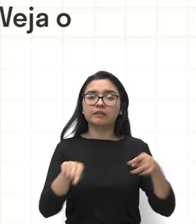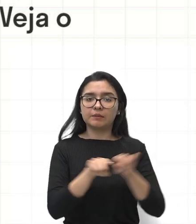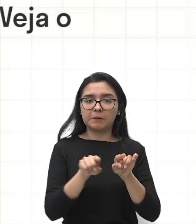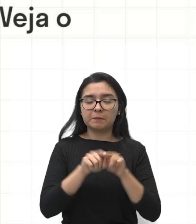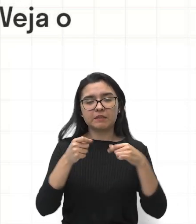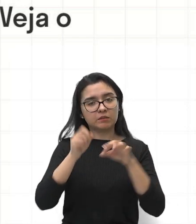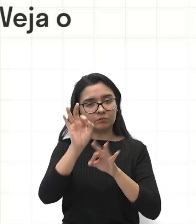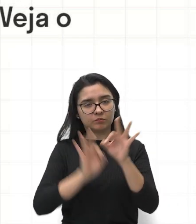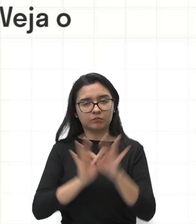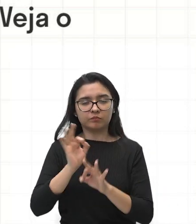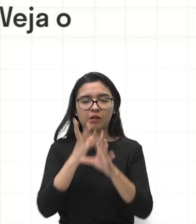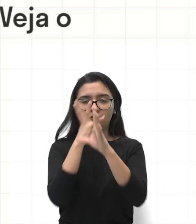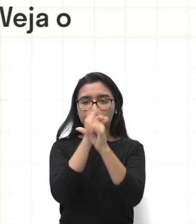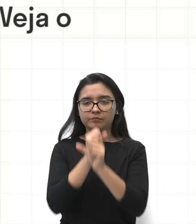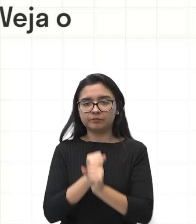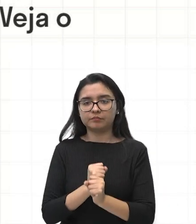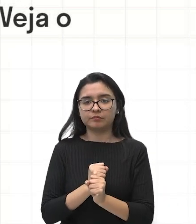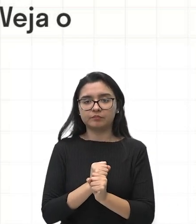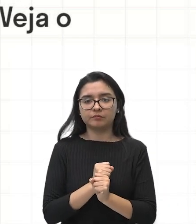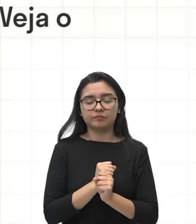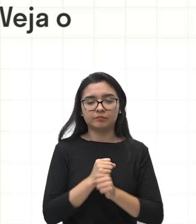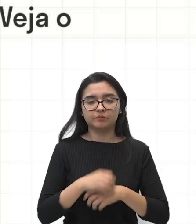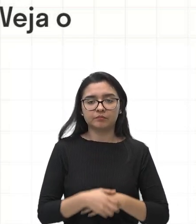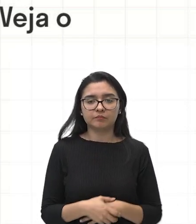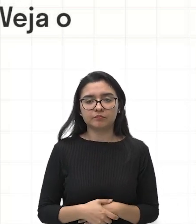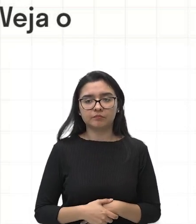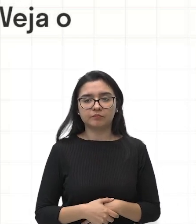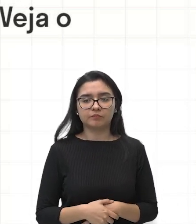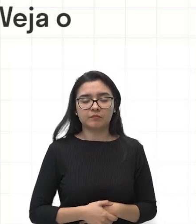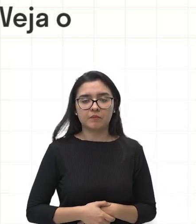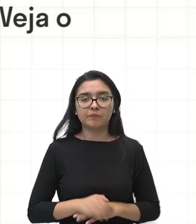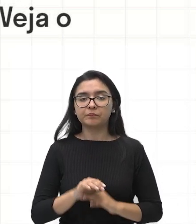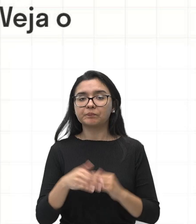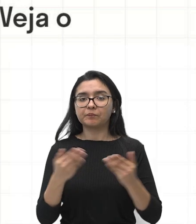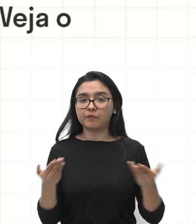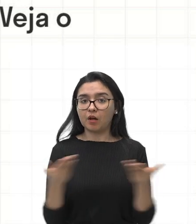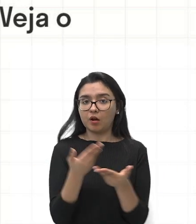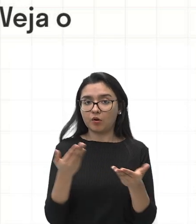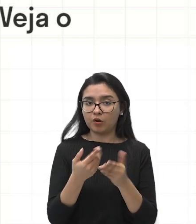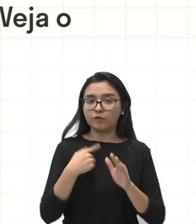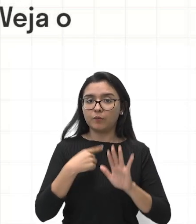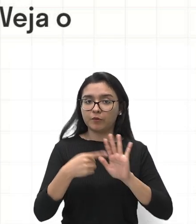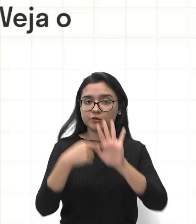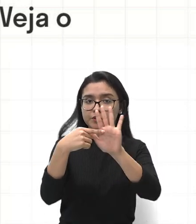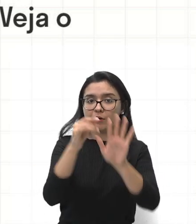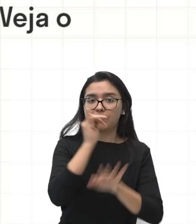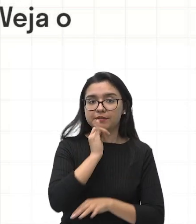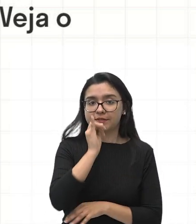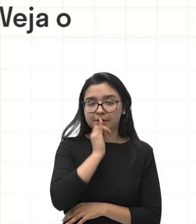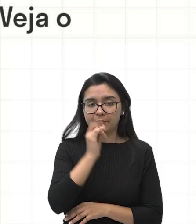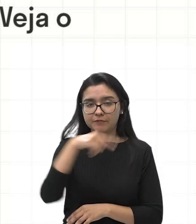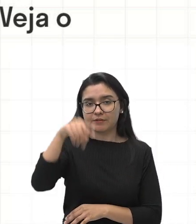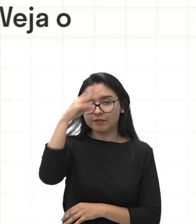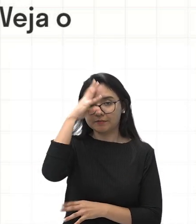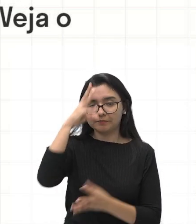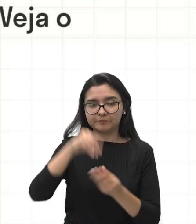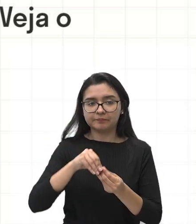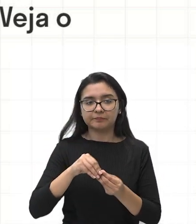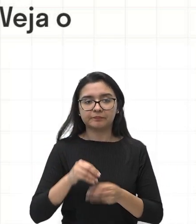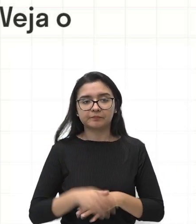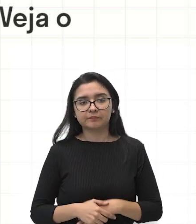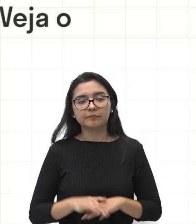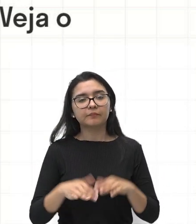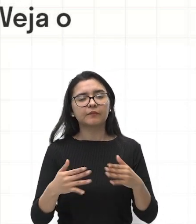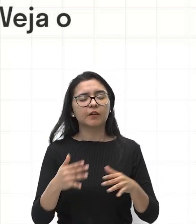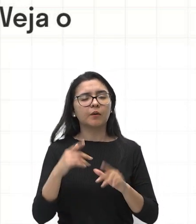aí as operações necessárias. Tá legal? Então o professor vai fazer aqui um exemplo aqui com você, ó. Veja só, imagina